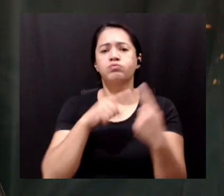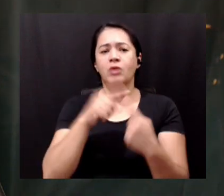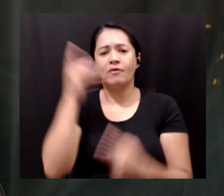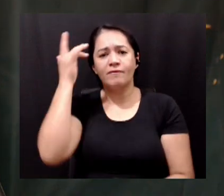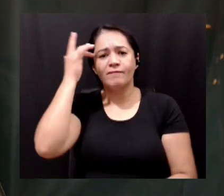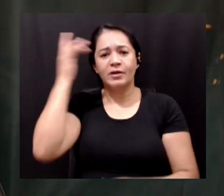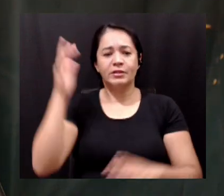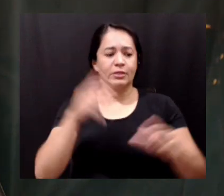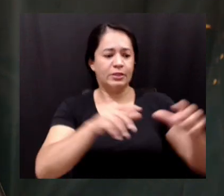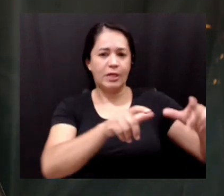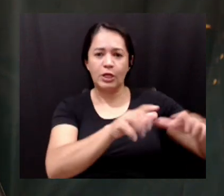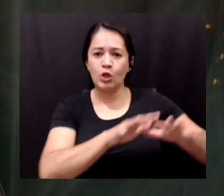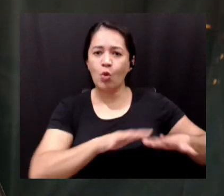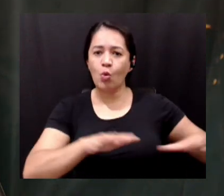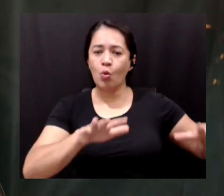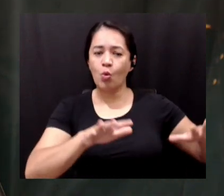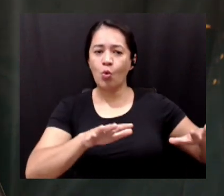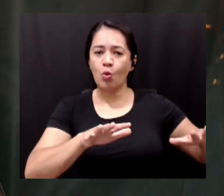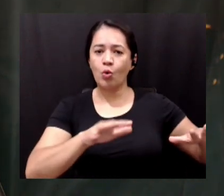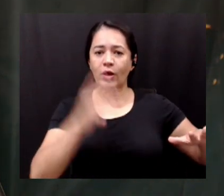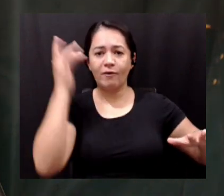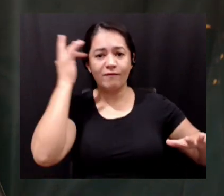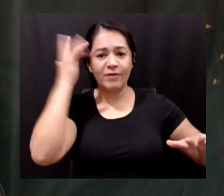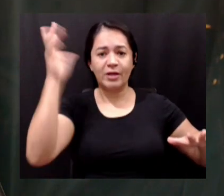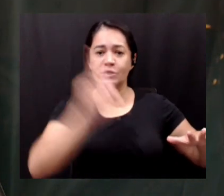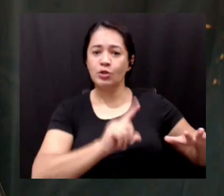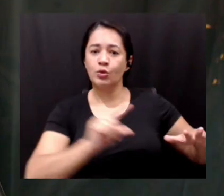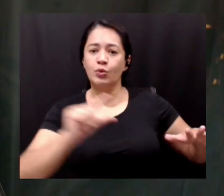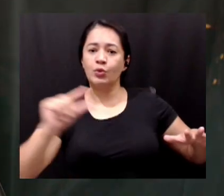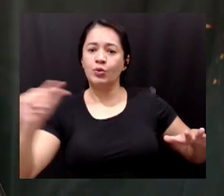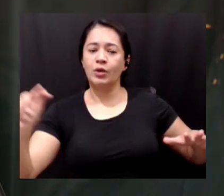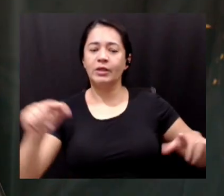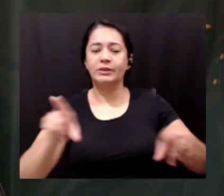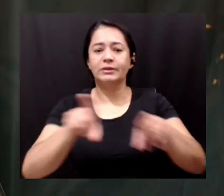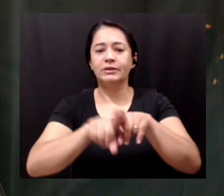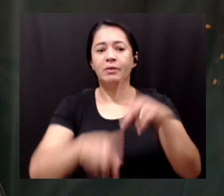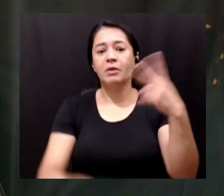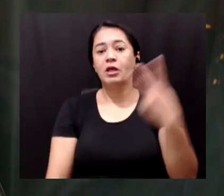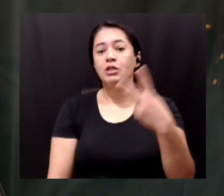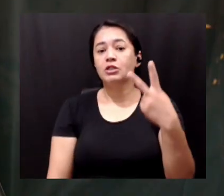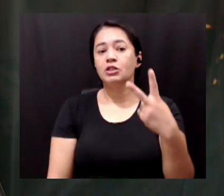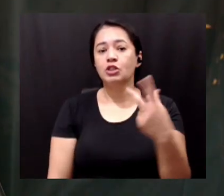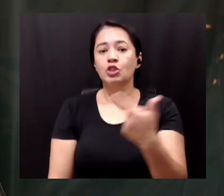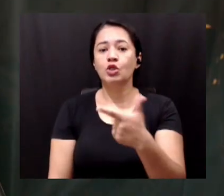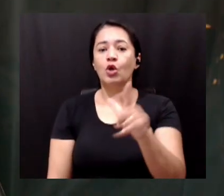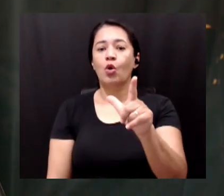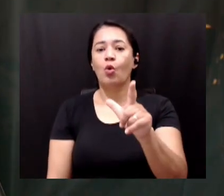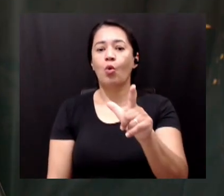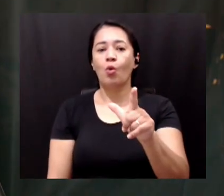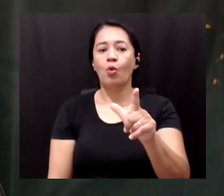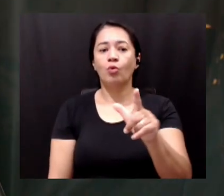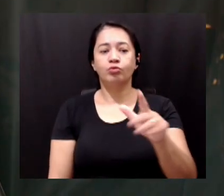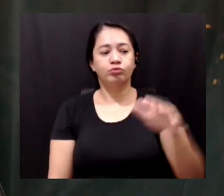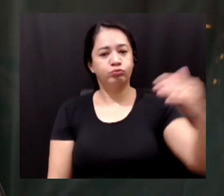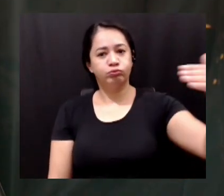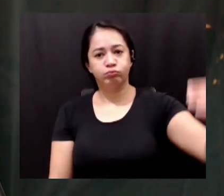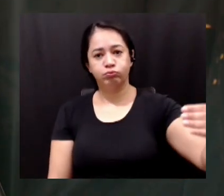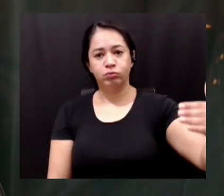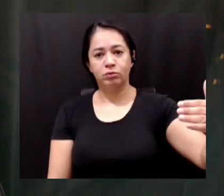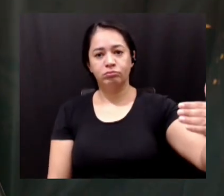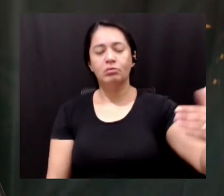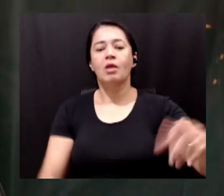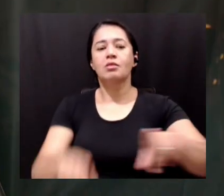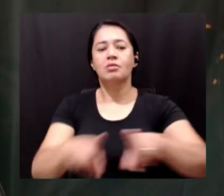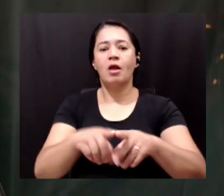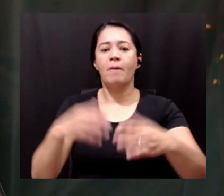uma segunda ação também está sendo realizada na outra extremidade do Swiss Park, tá? A INDEC vai bloquear o retorno de